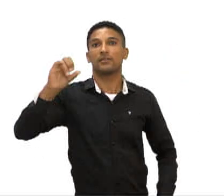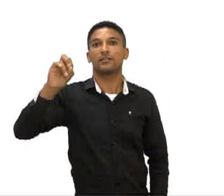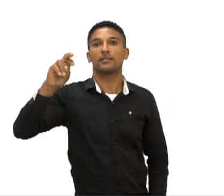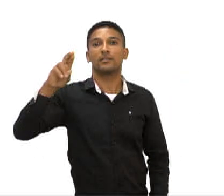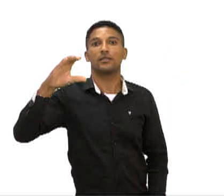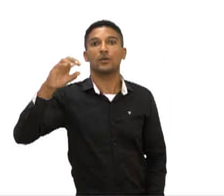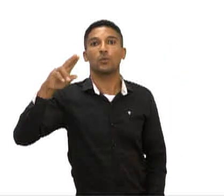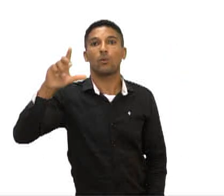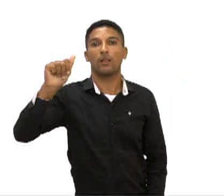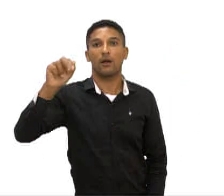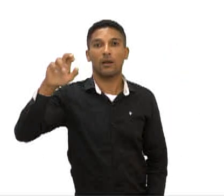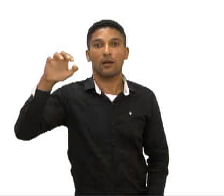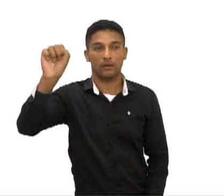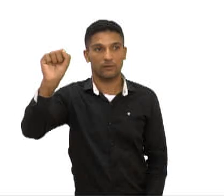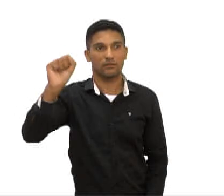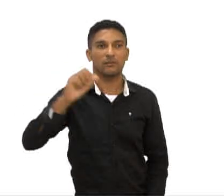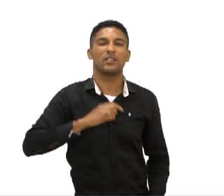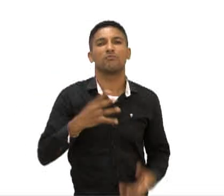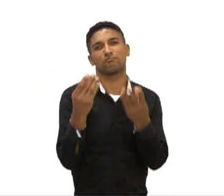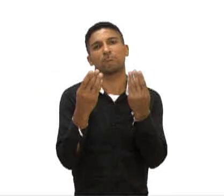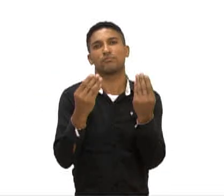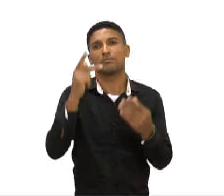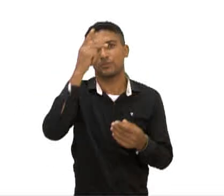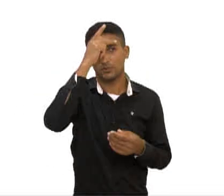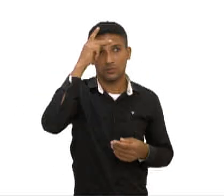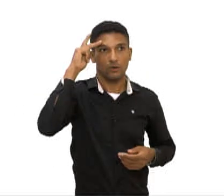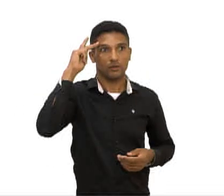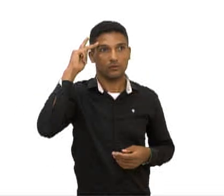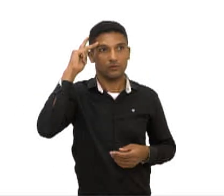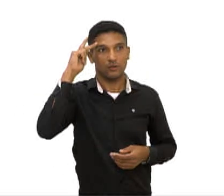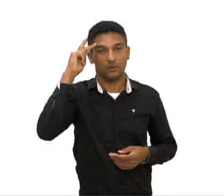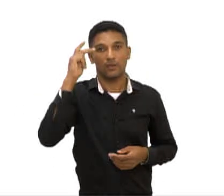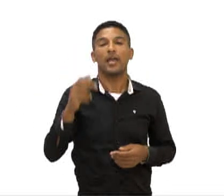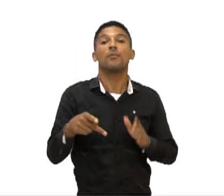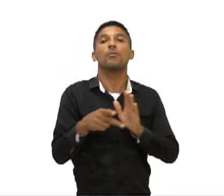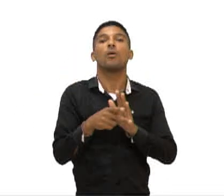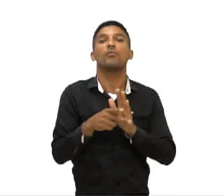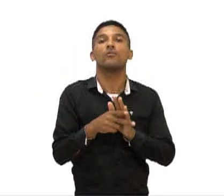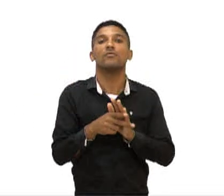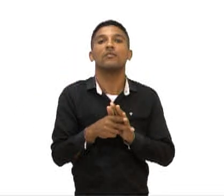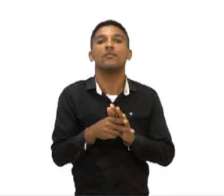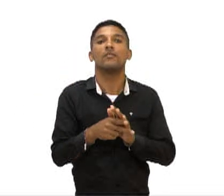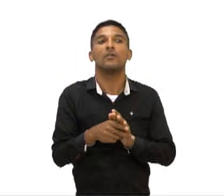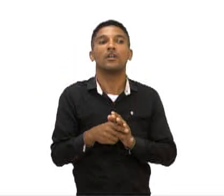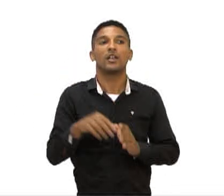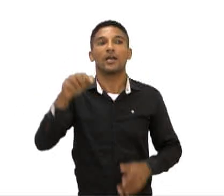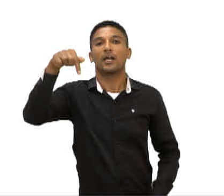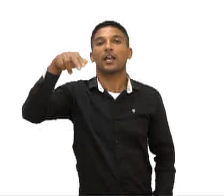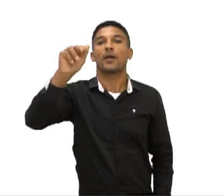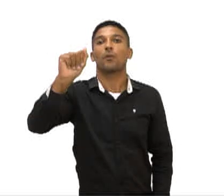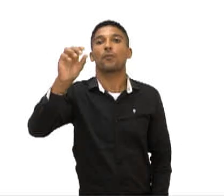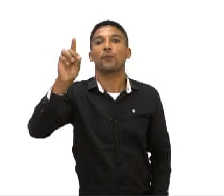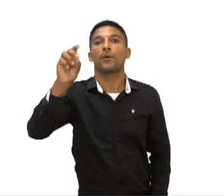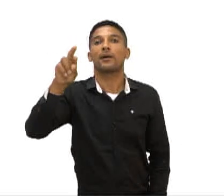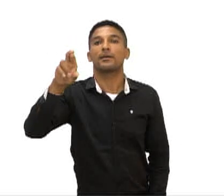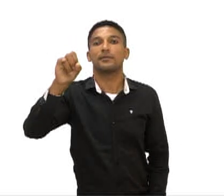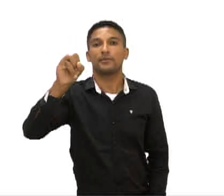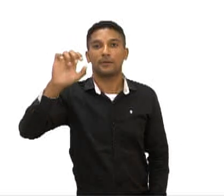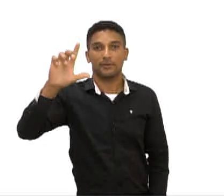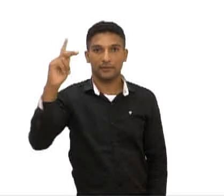é uma dança que envolve várias pessoas, né? Uma quadrilha, por exemplo, aqui ó, a dança de quadrilha no